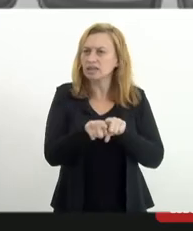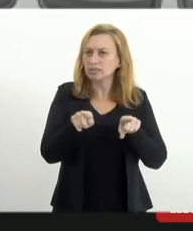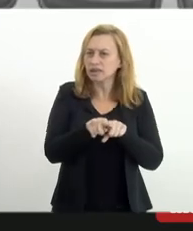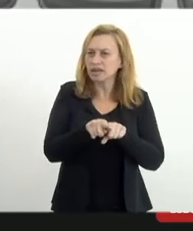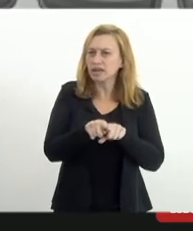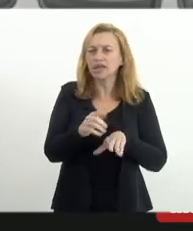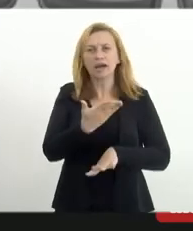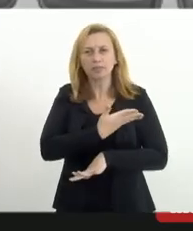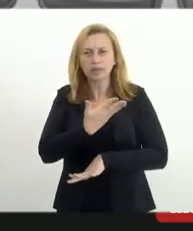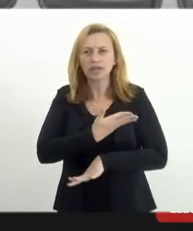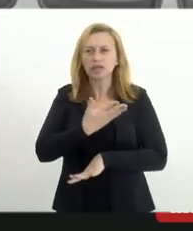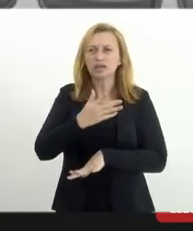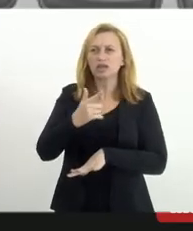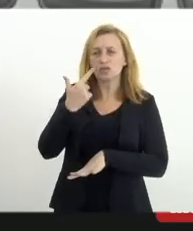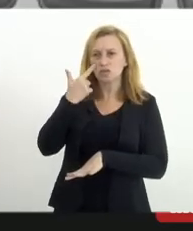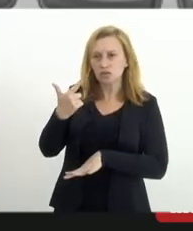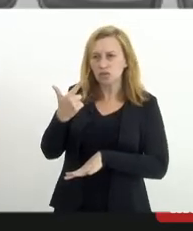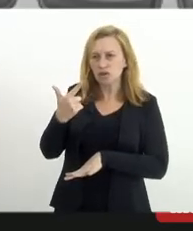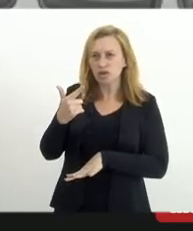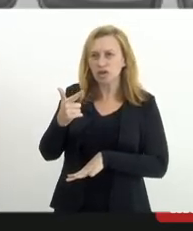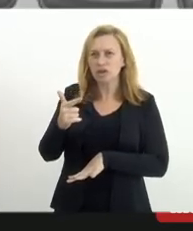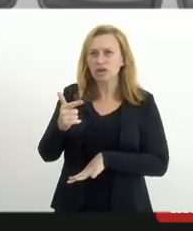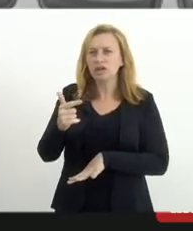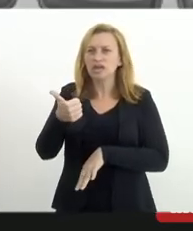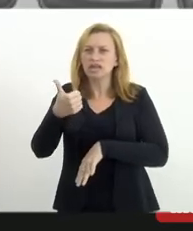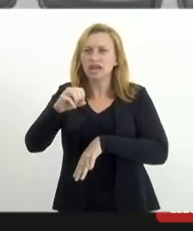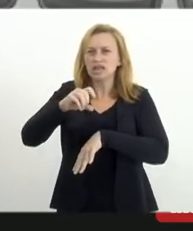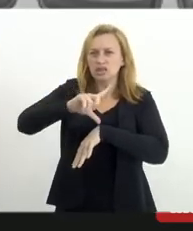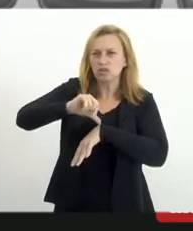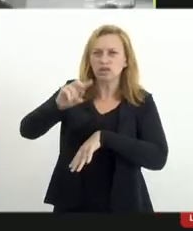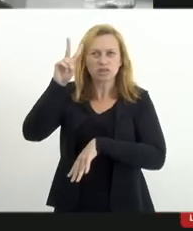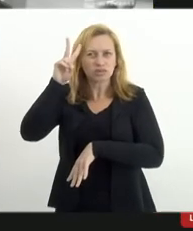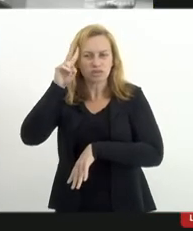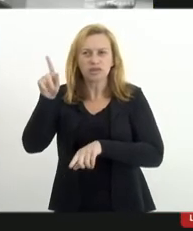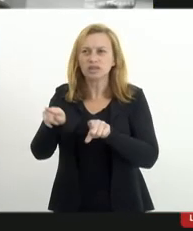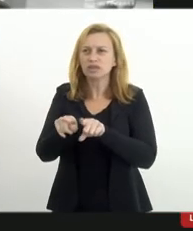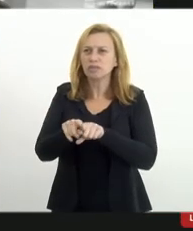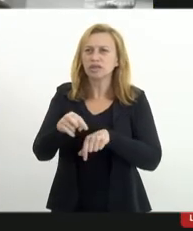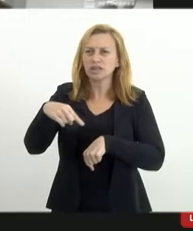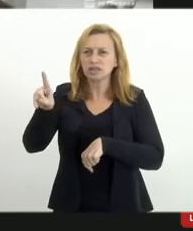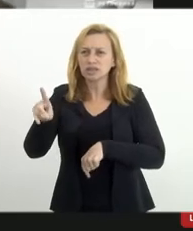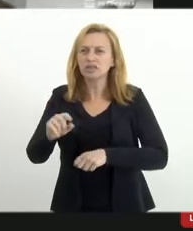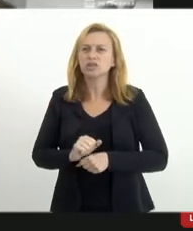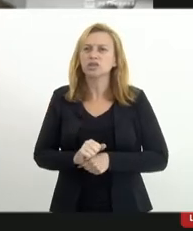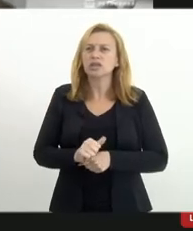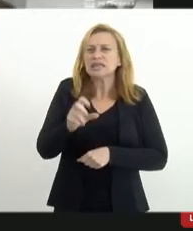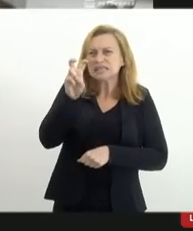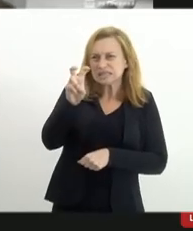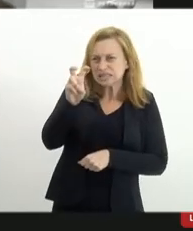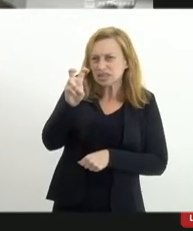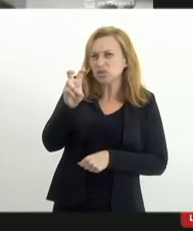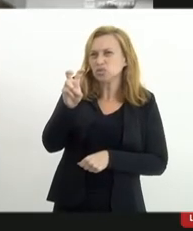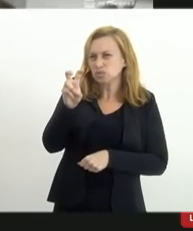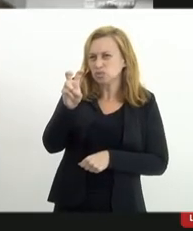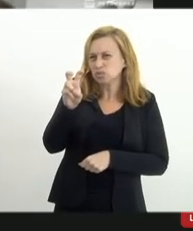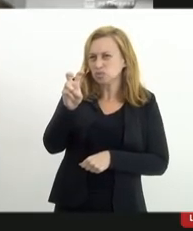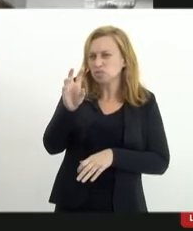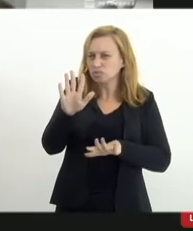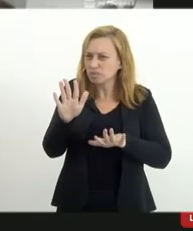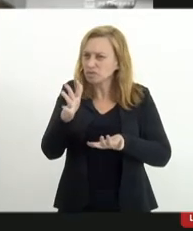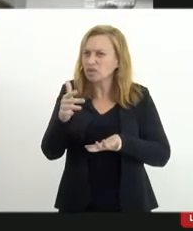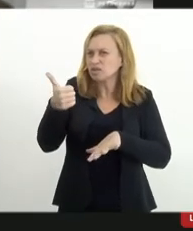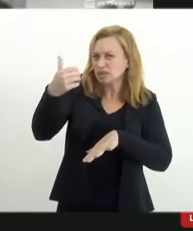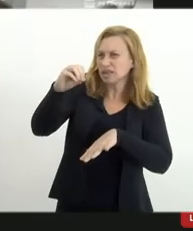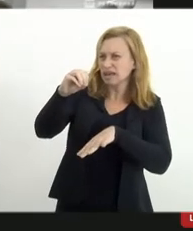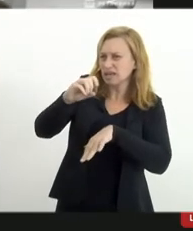do colega vou buscar viabilizá-la nas 10 horas de segunda-feira. Já falei isso. No mínimo 5, mas em torno de 10, para